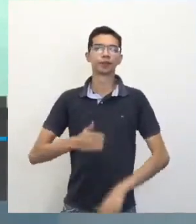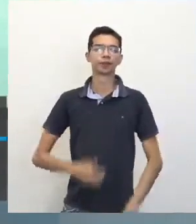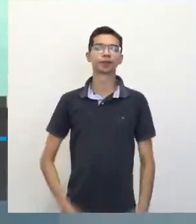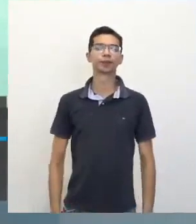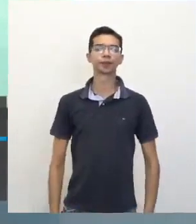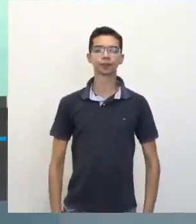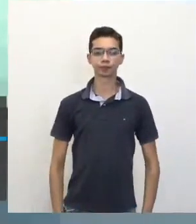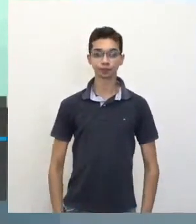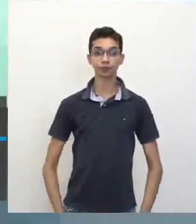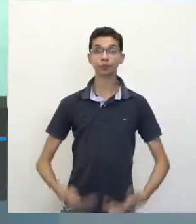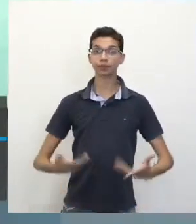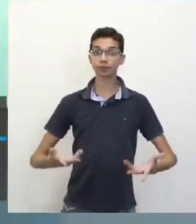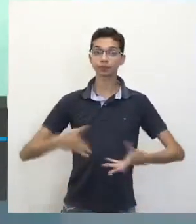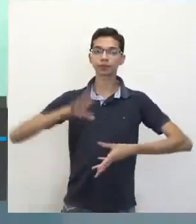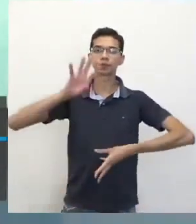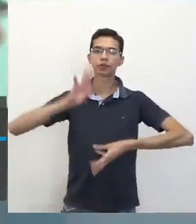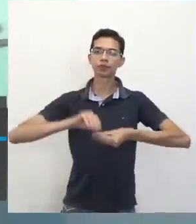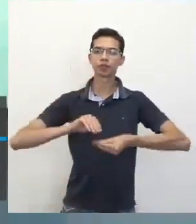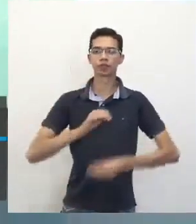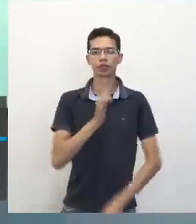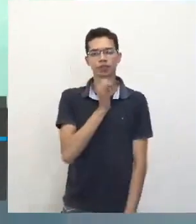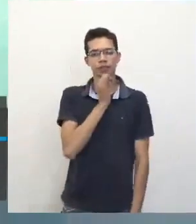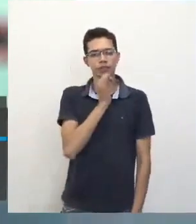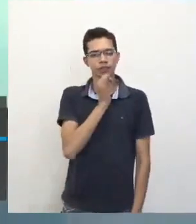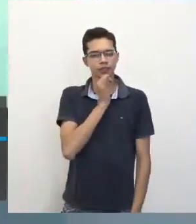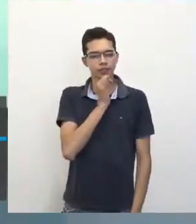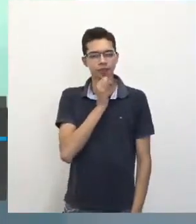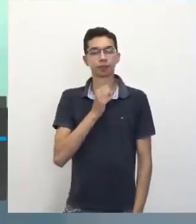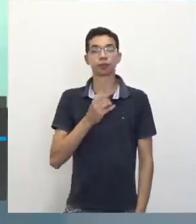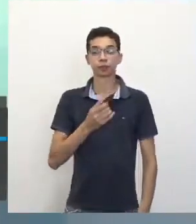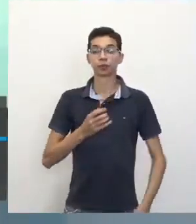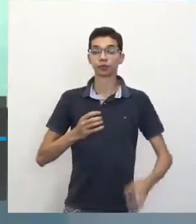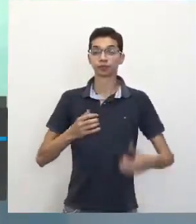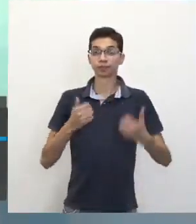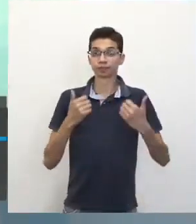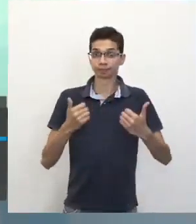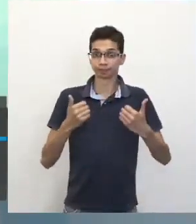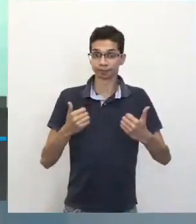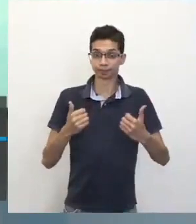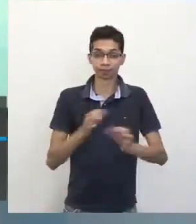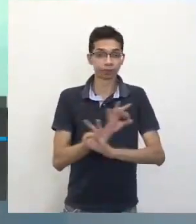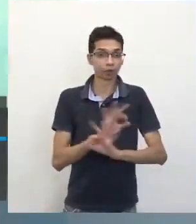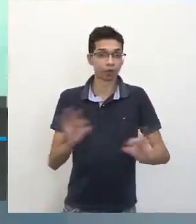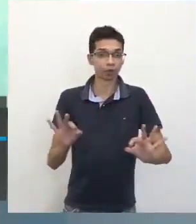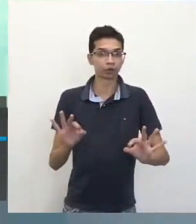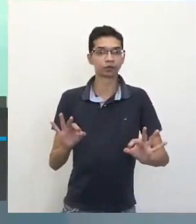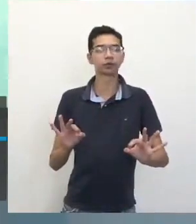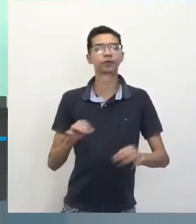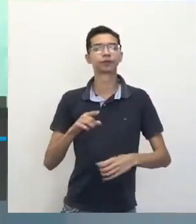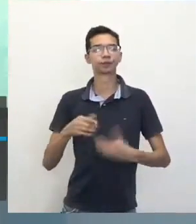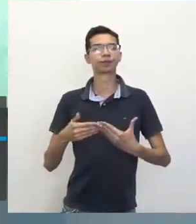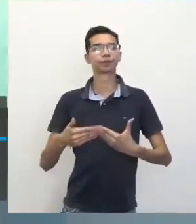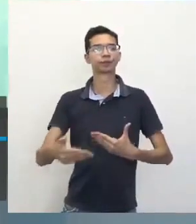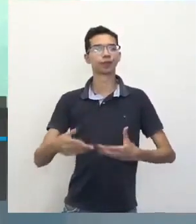no final, né, caso, né, tudo corra bem, aí você já pode, né, partir para frente, seguir, né, nas próximas